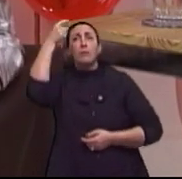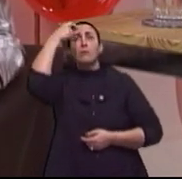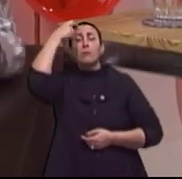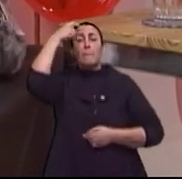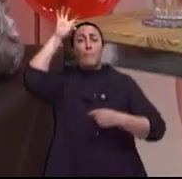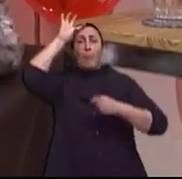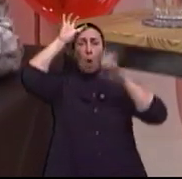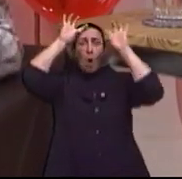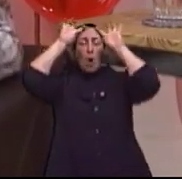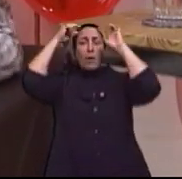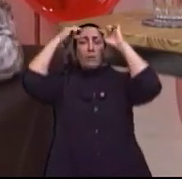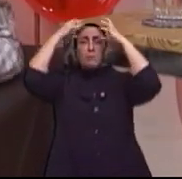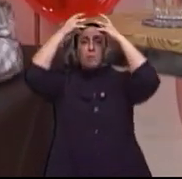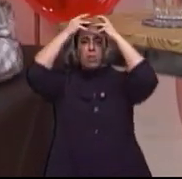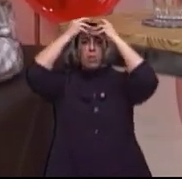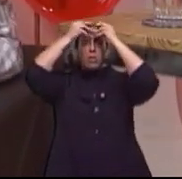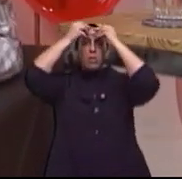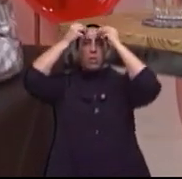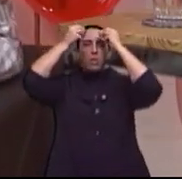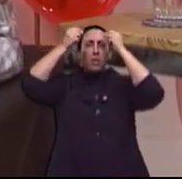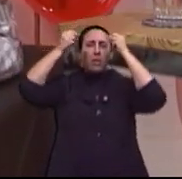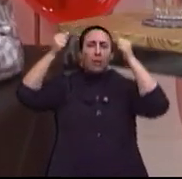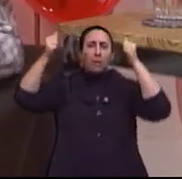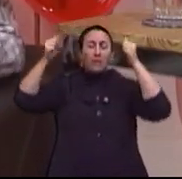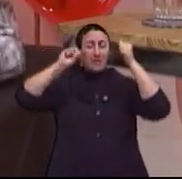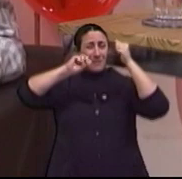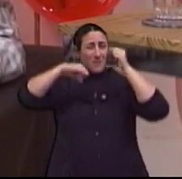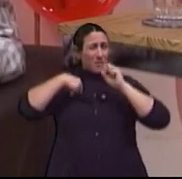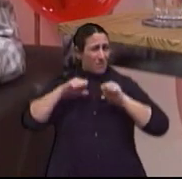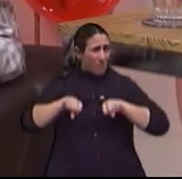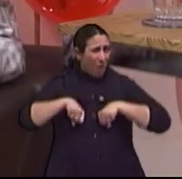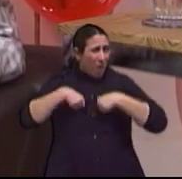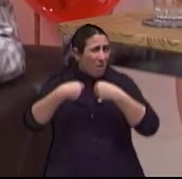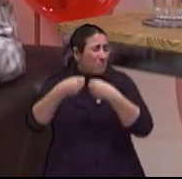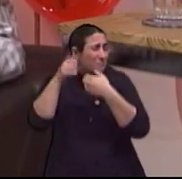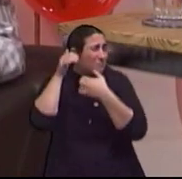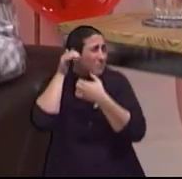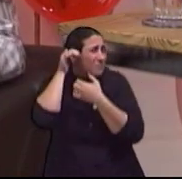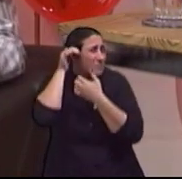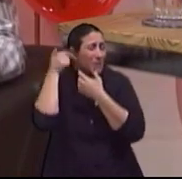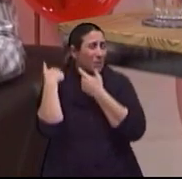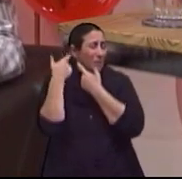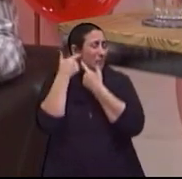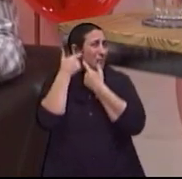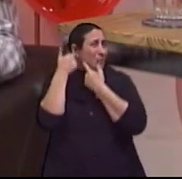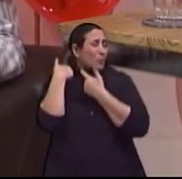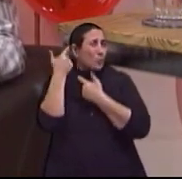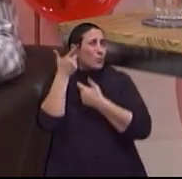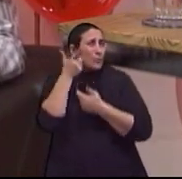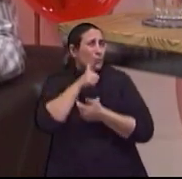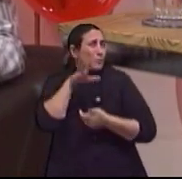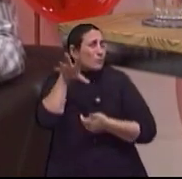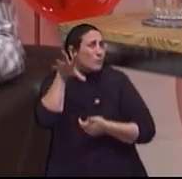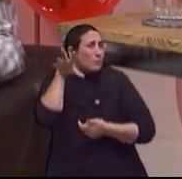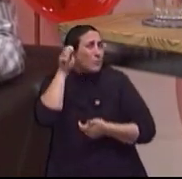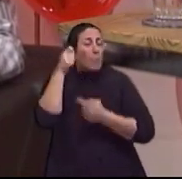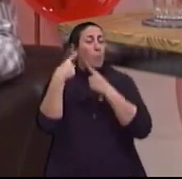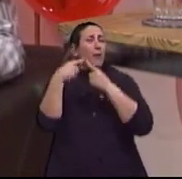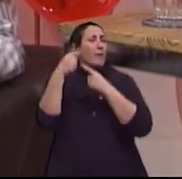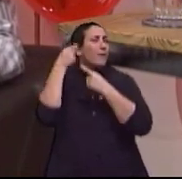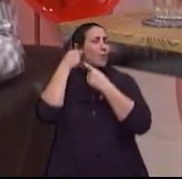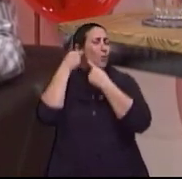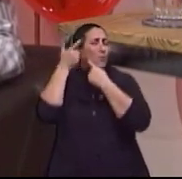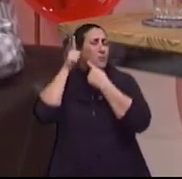prejudicada quando eu faço muita força para poder entender o que tá sendo dito eu não tenho a energia para